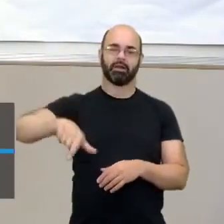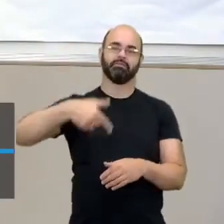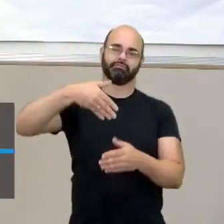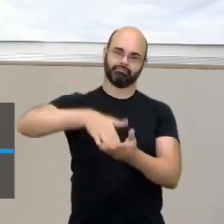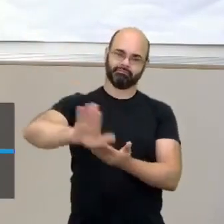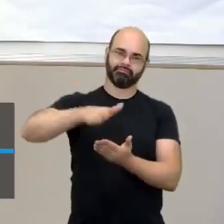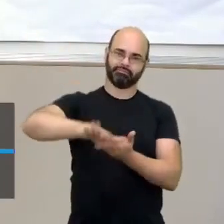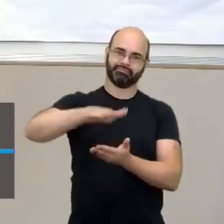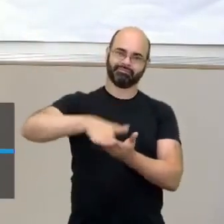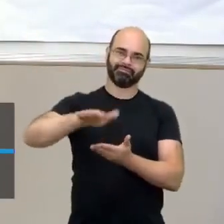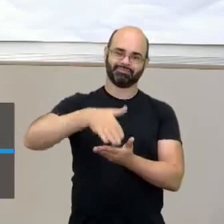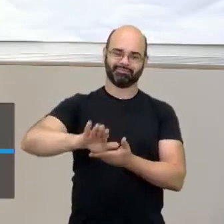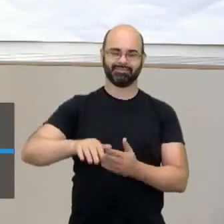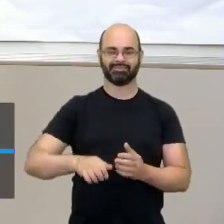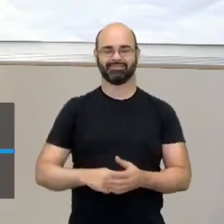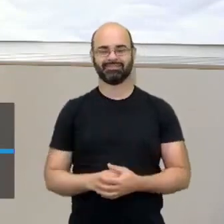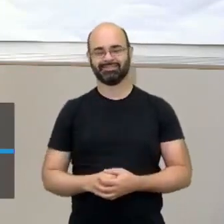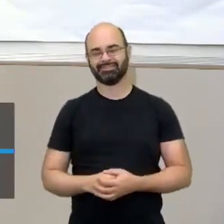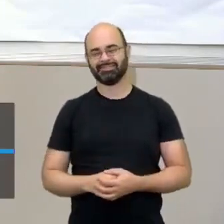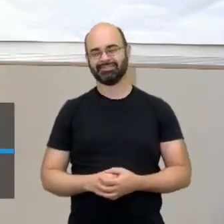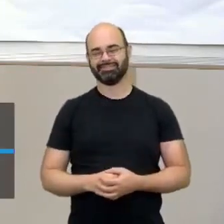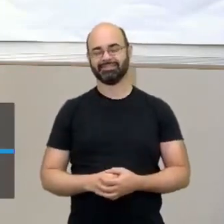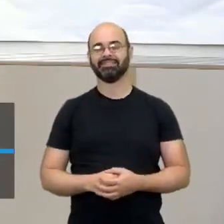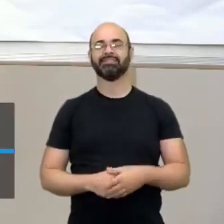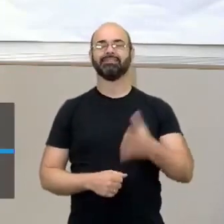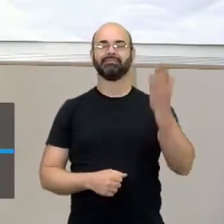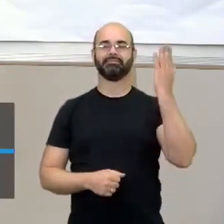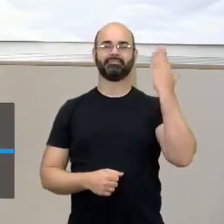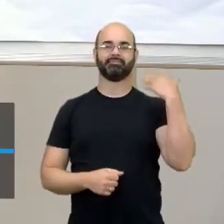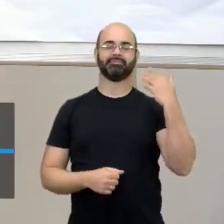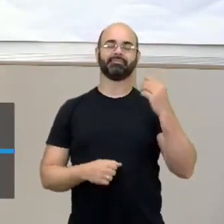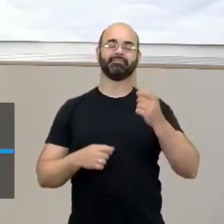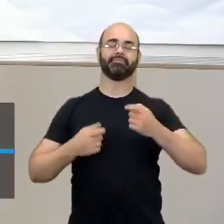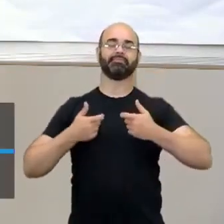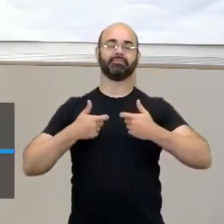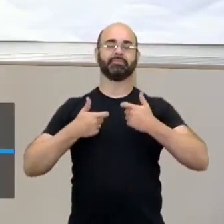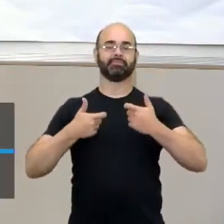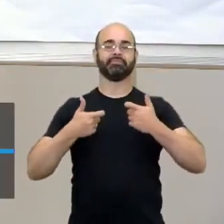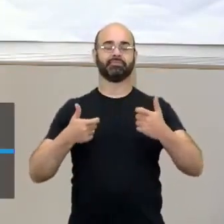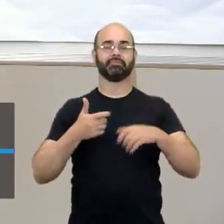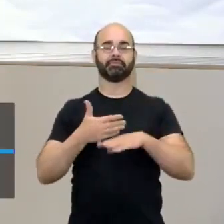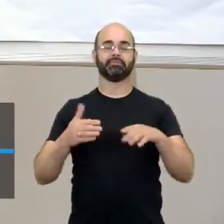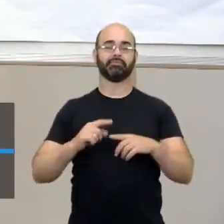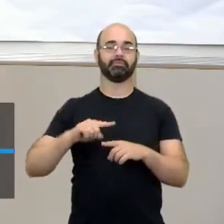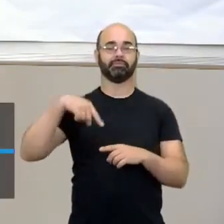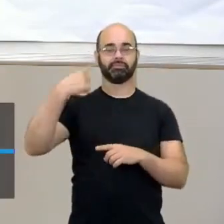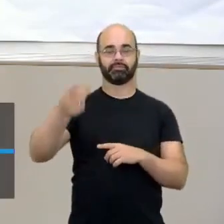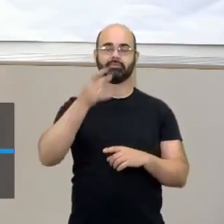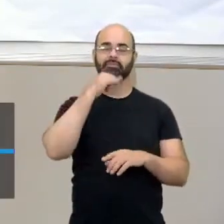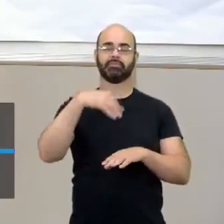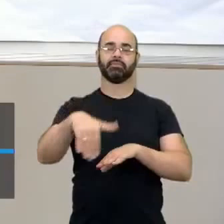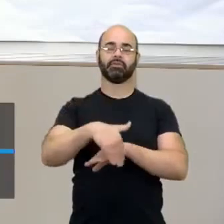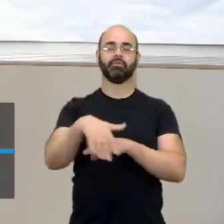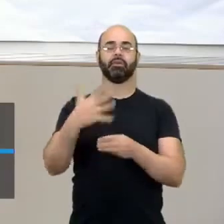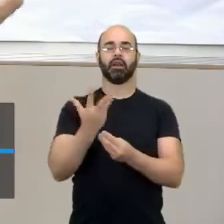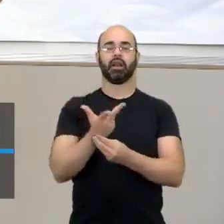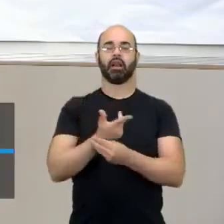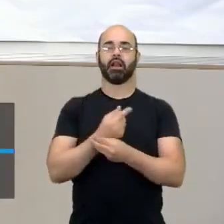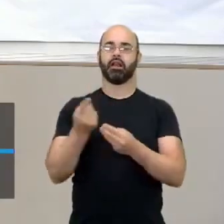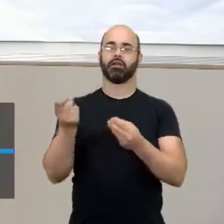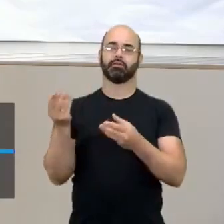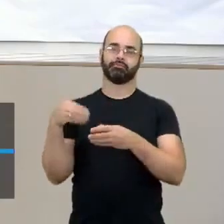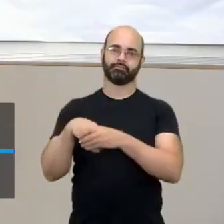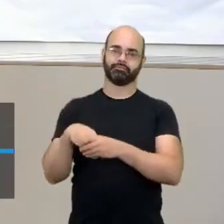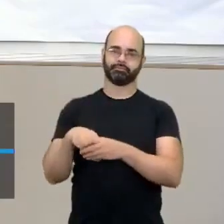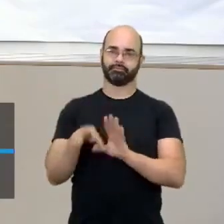aconteceu? Ela teve uma particularidade muito política e acabou se incorporando nas artes de rua. Aí a gente tem, por exemplo, o